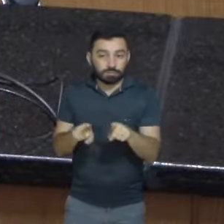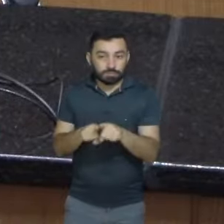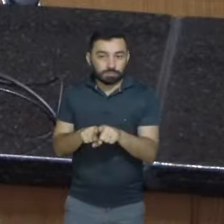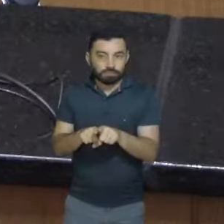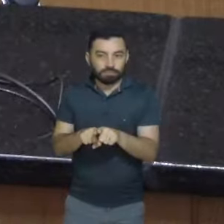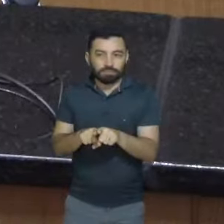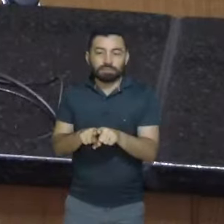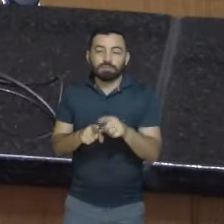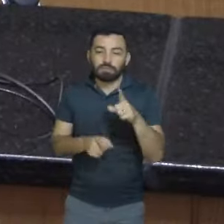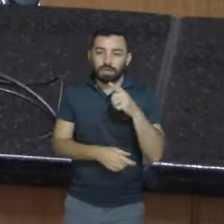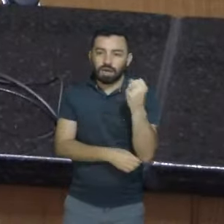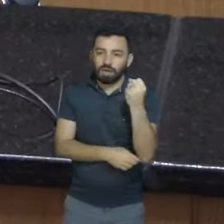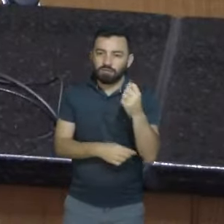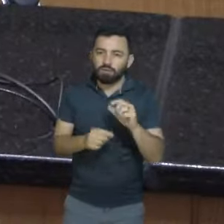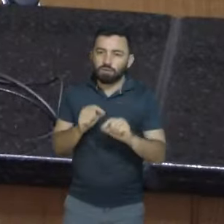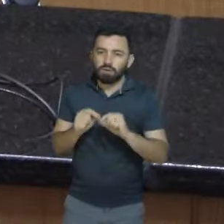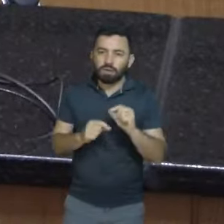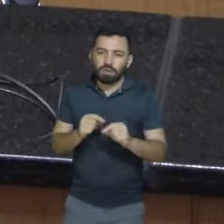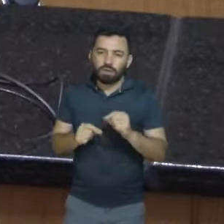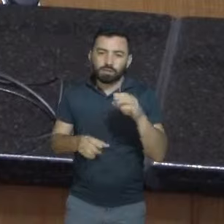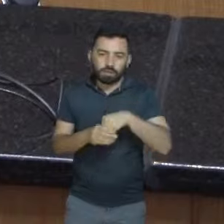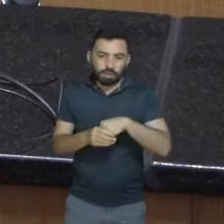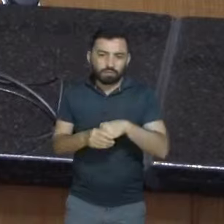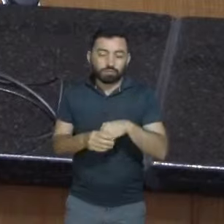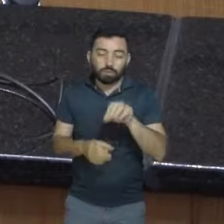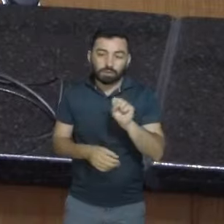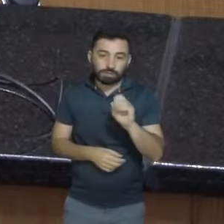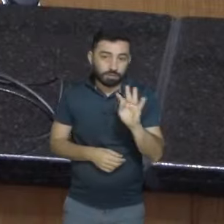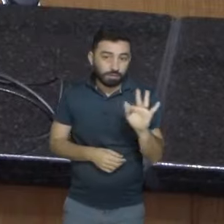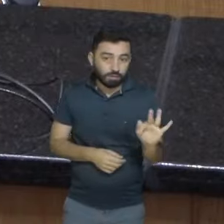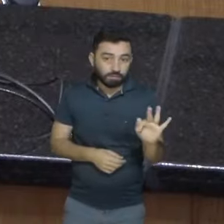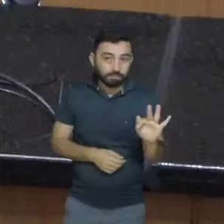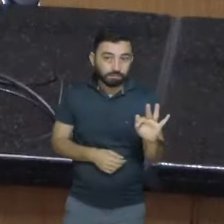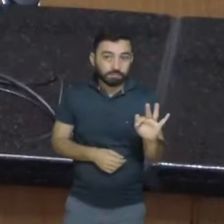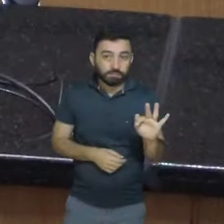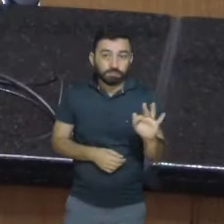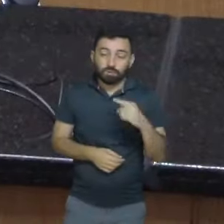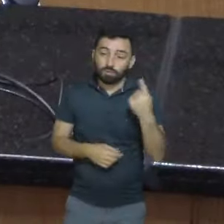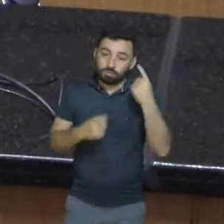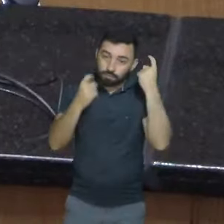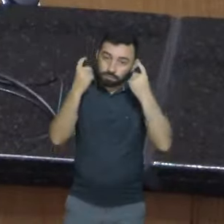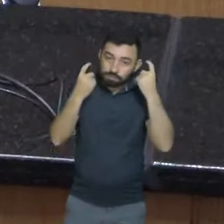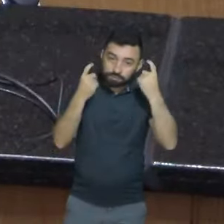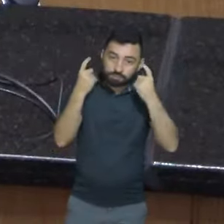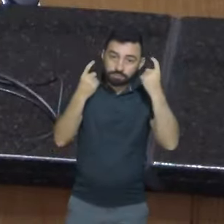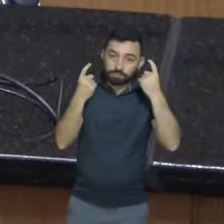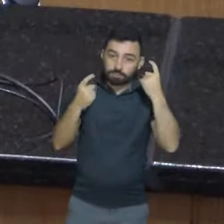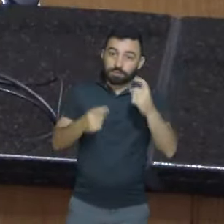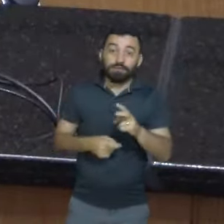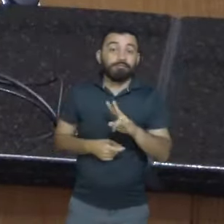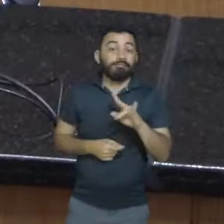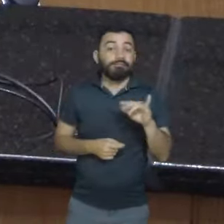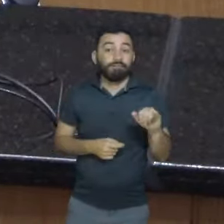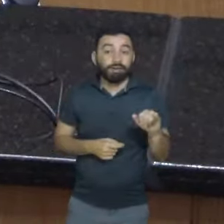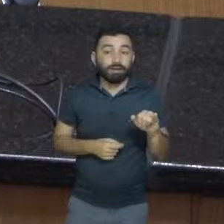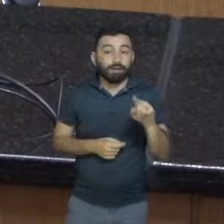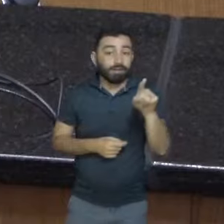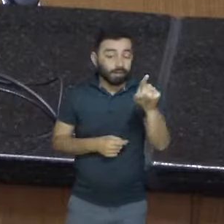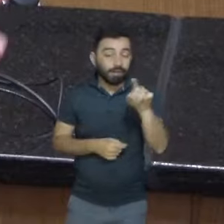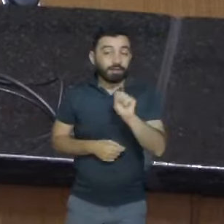agravo de instrumento interno no Supremo Tribunal Federal, nós ficamos preocupados. Vai que o